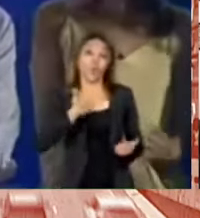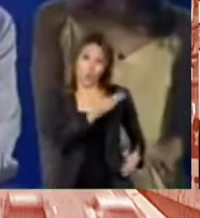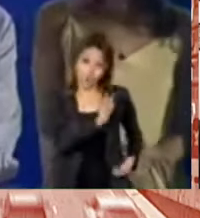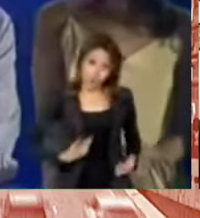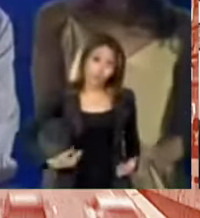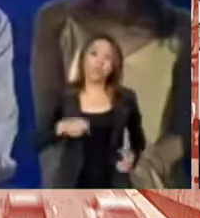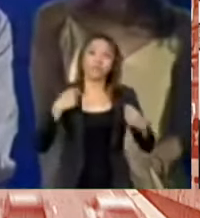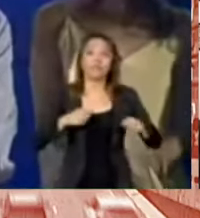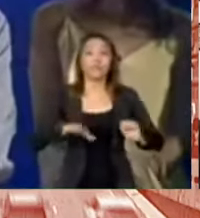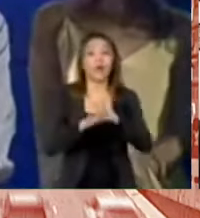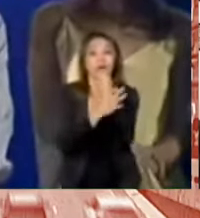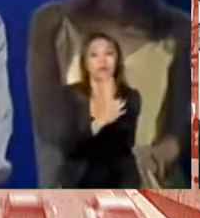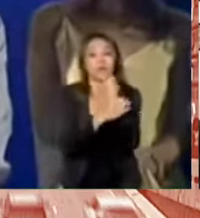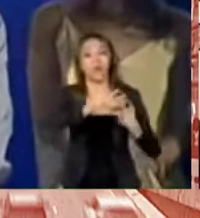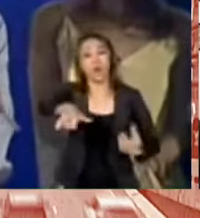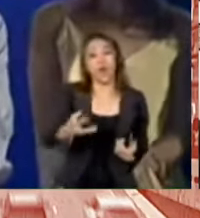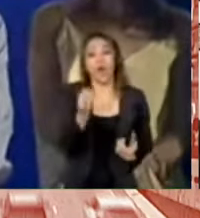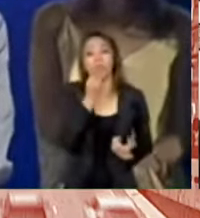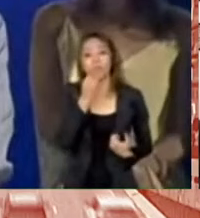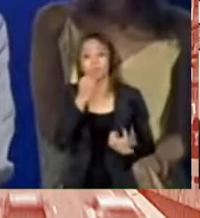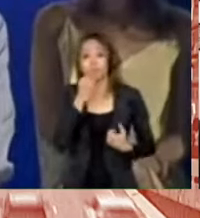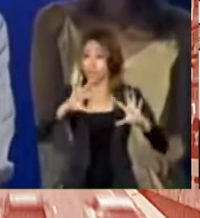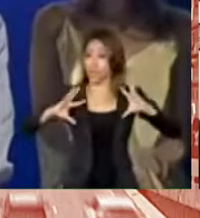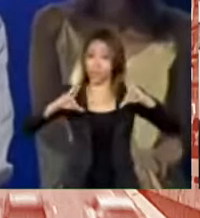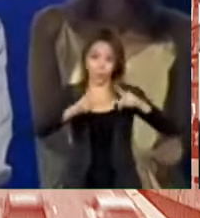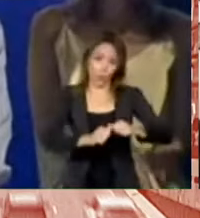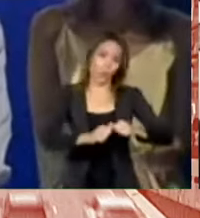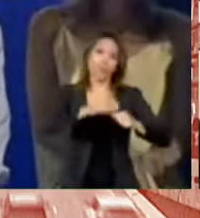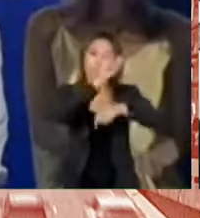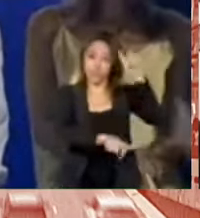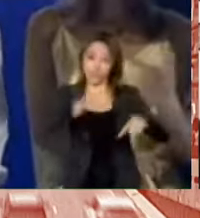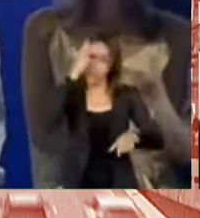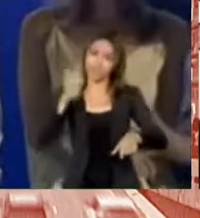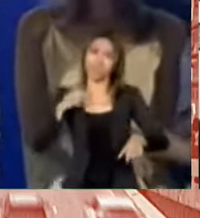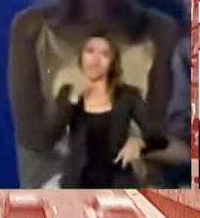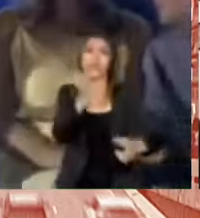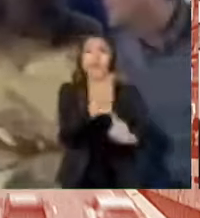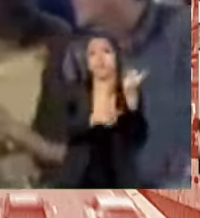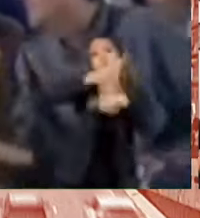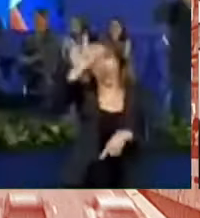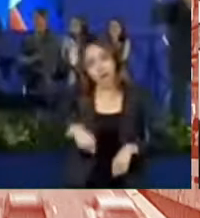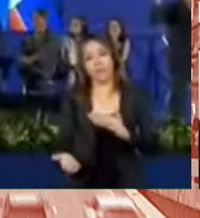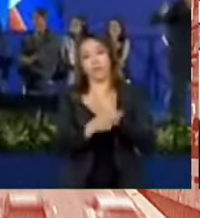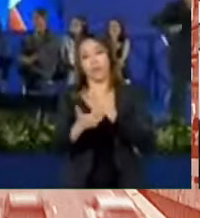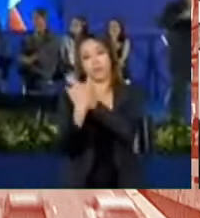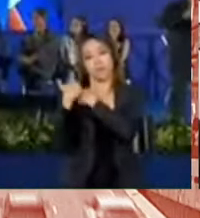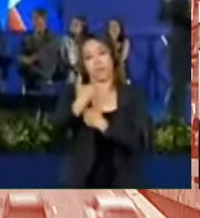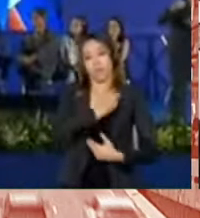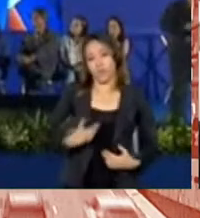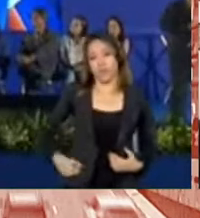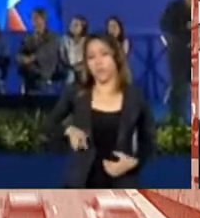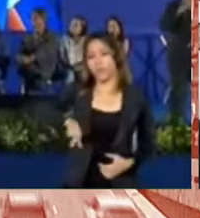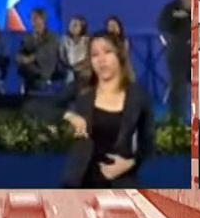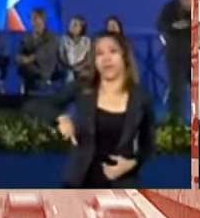há uma crise, né? Inclusive agora com a história da vice-presidência, há uma crise no Rio de Janeiro, né? E o Cláudio correndo o risco